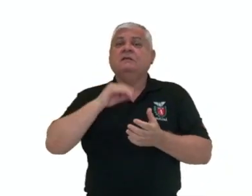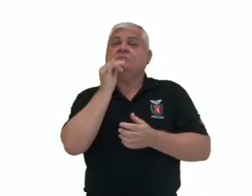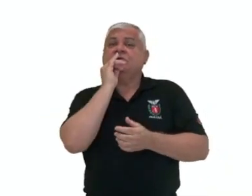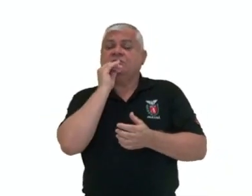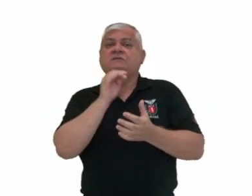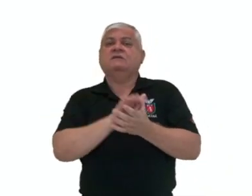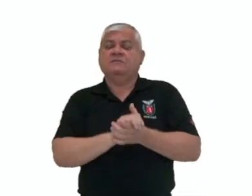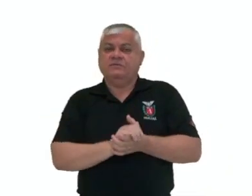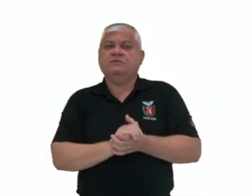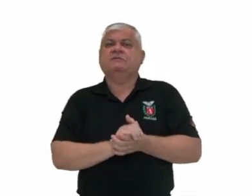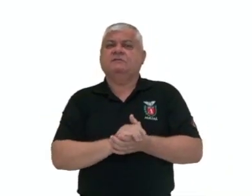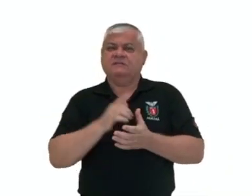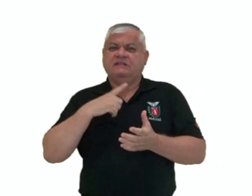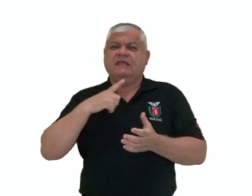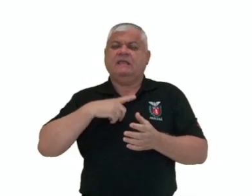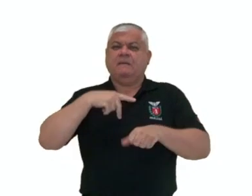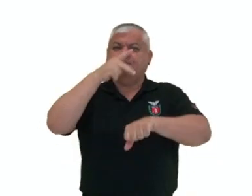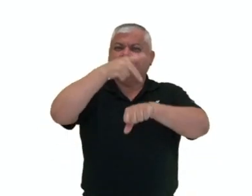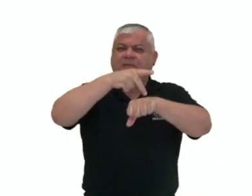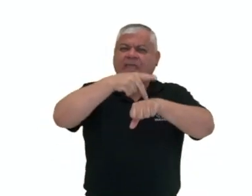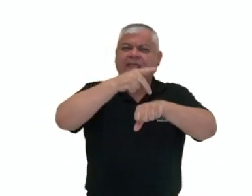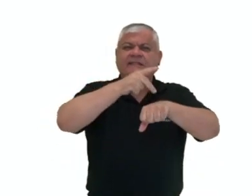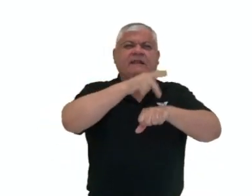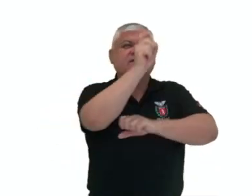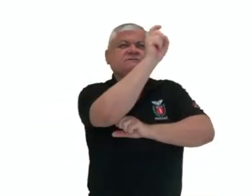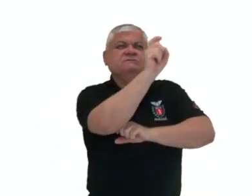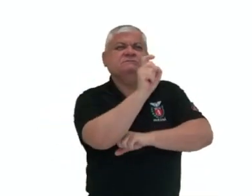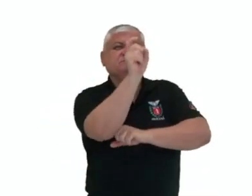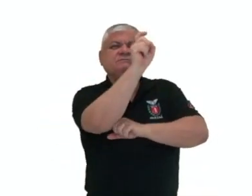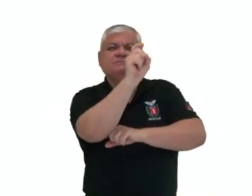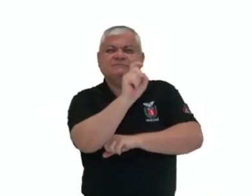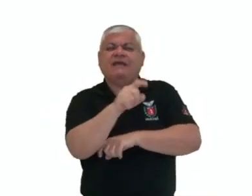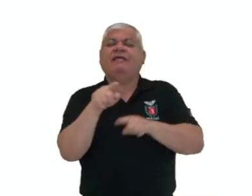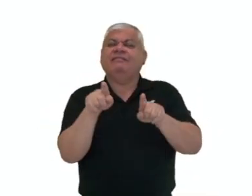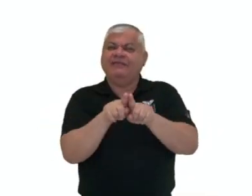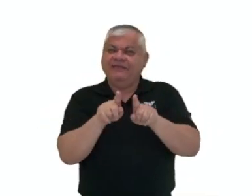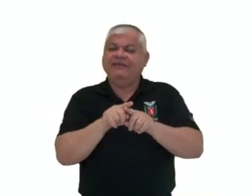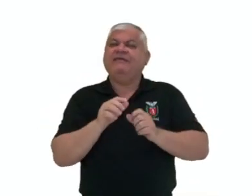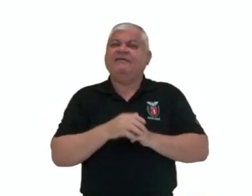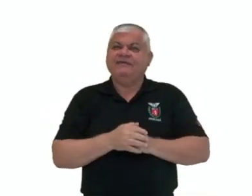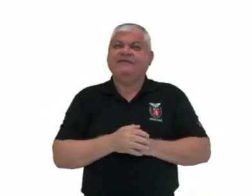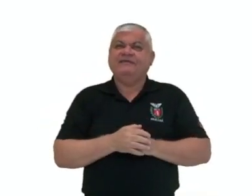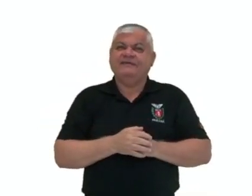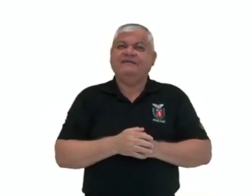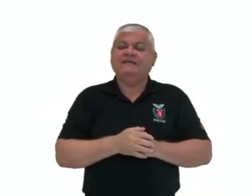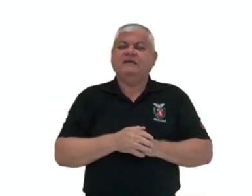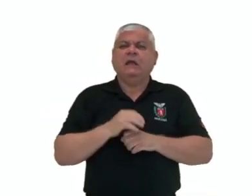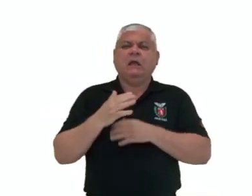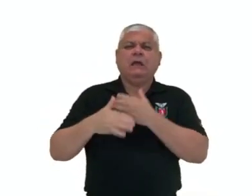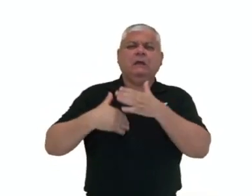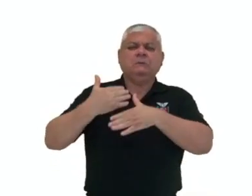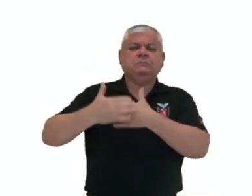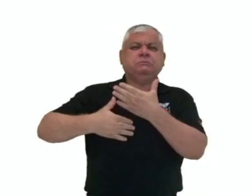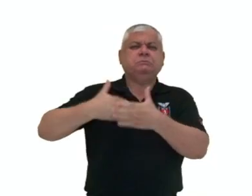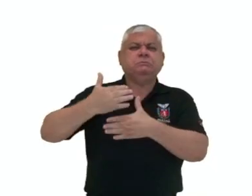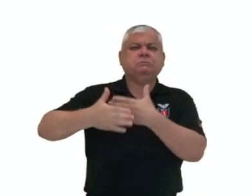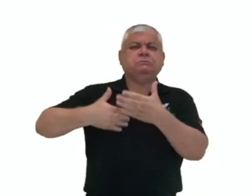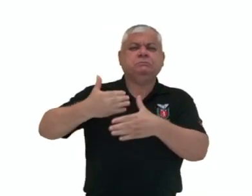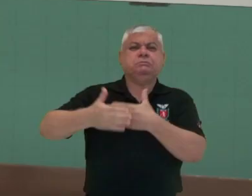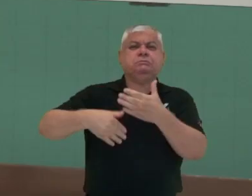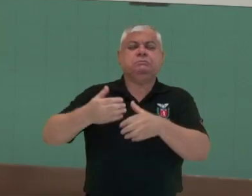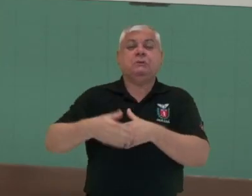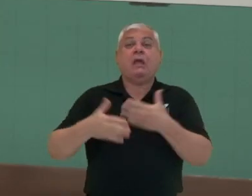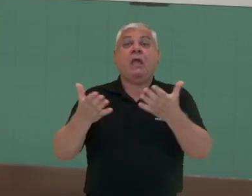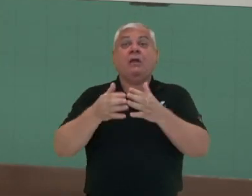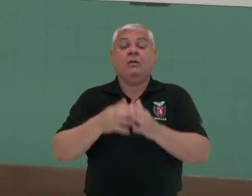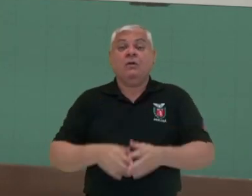a Ilíada de Homero, né? Essa prática passou a ganhar destaque com o passar dos anos e agora vamos entrar nos